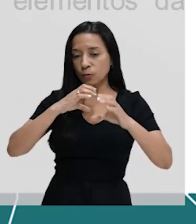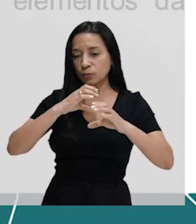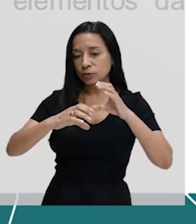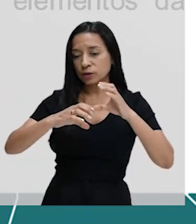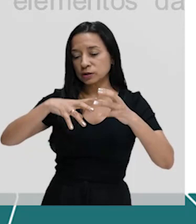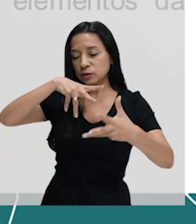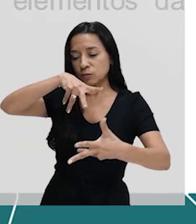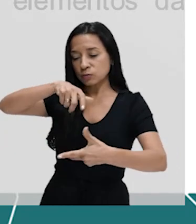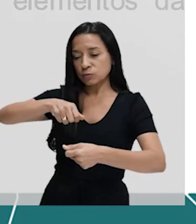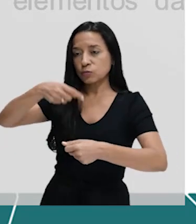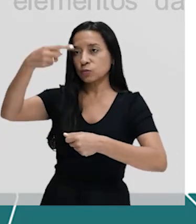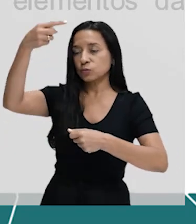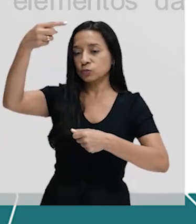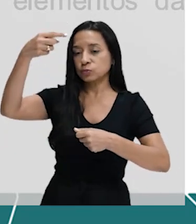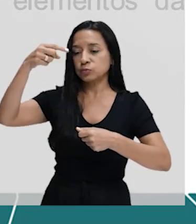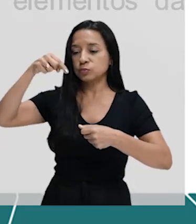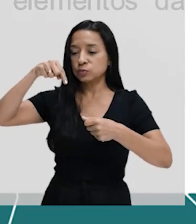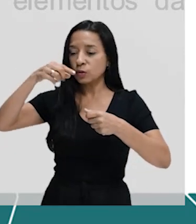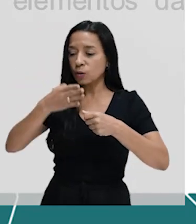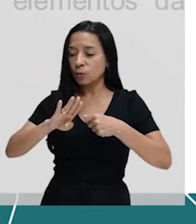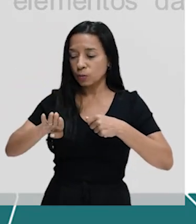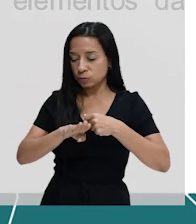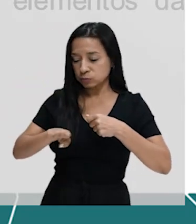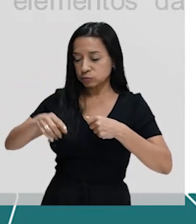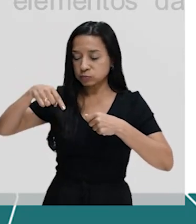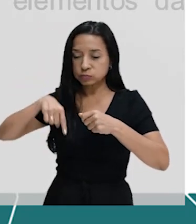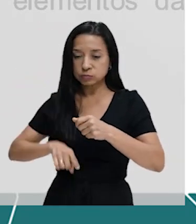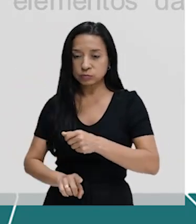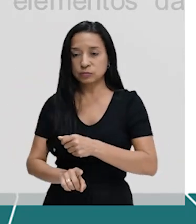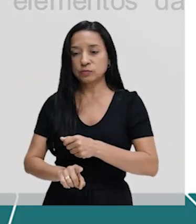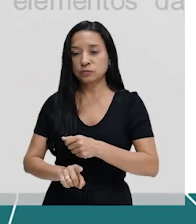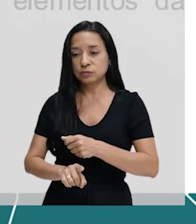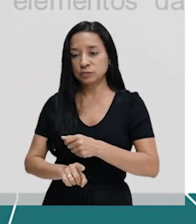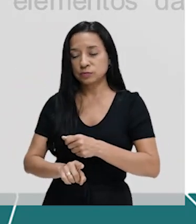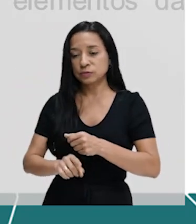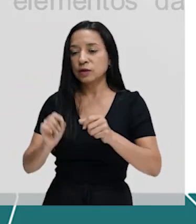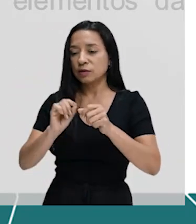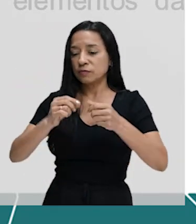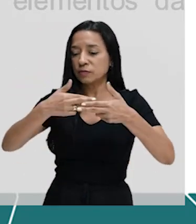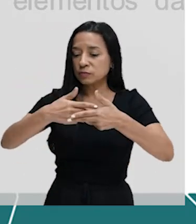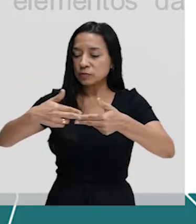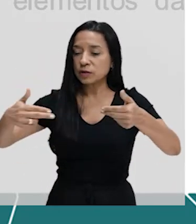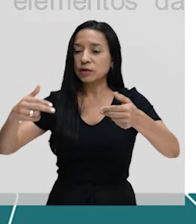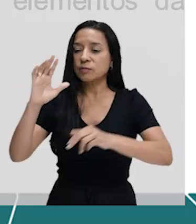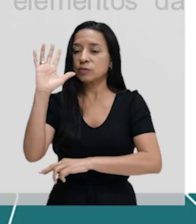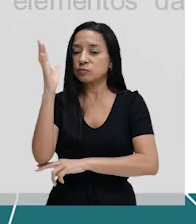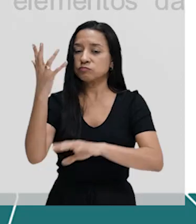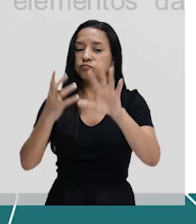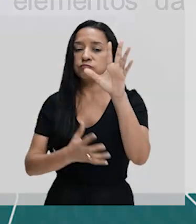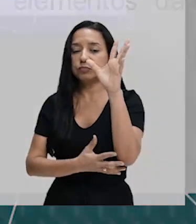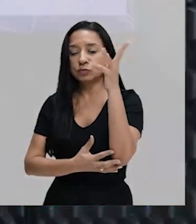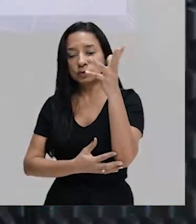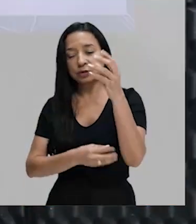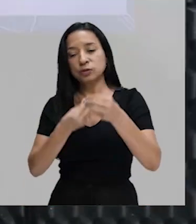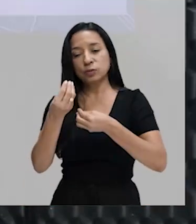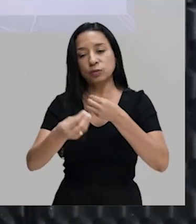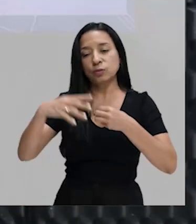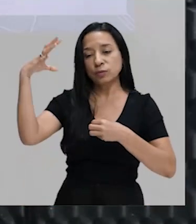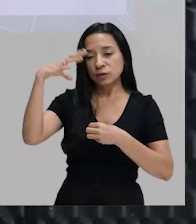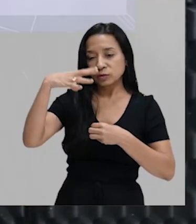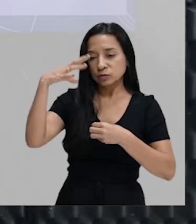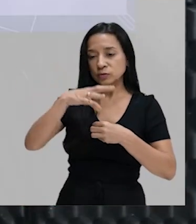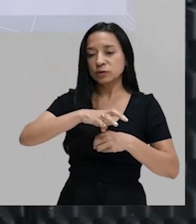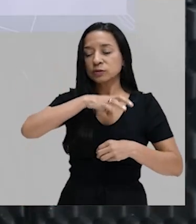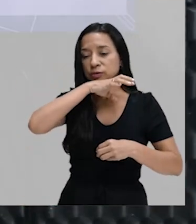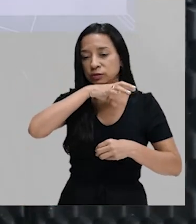comunicação entre esses 3 mundos era feita através de elementos da natureza, como a chuva e